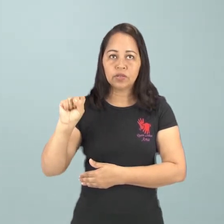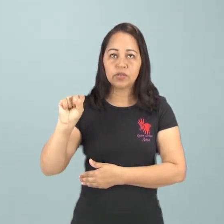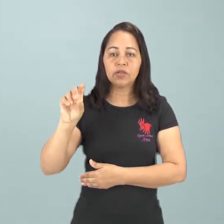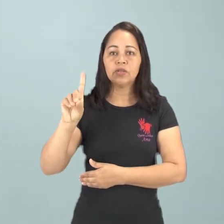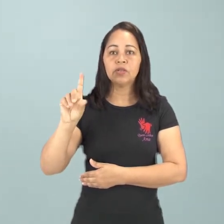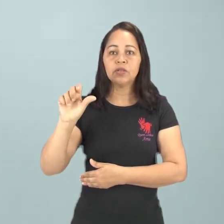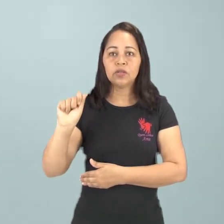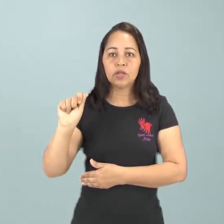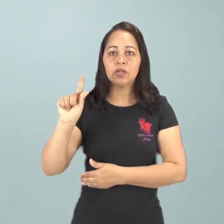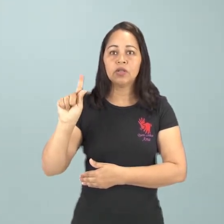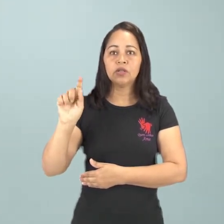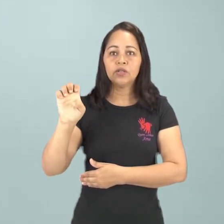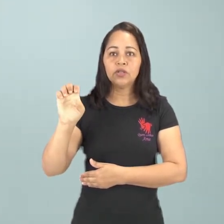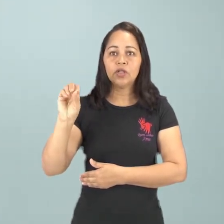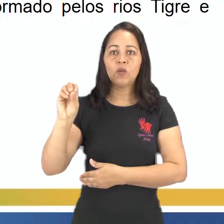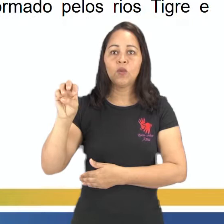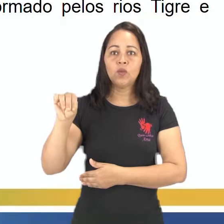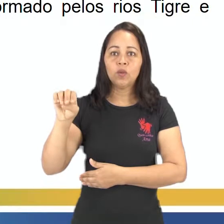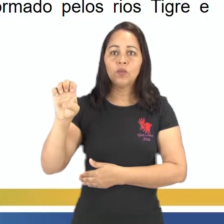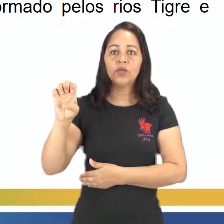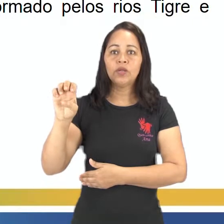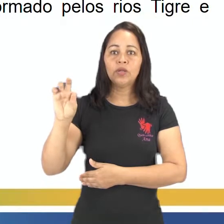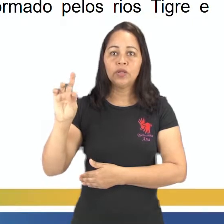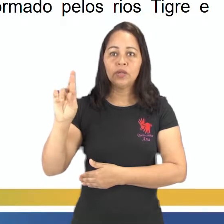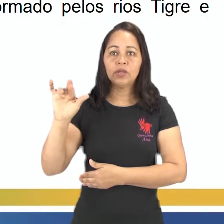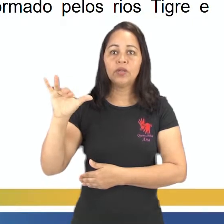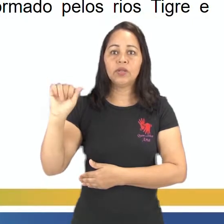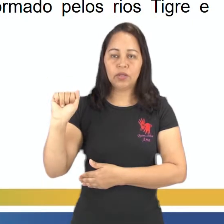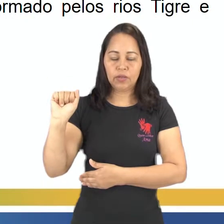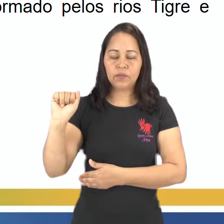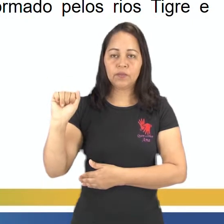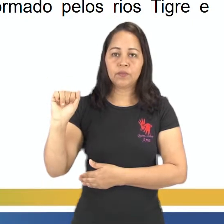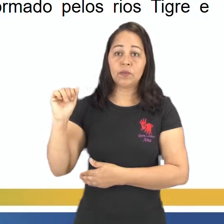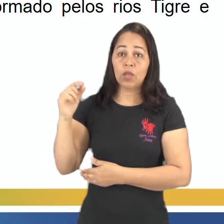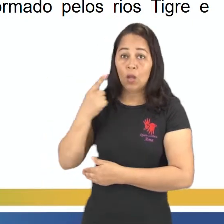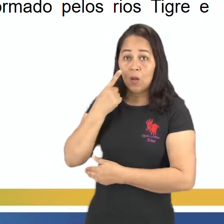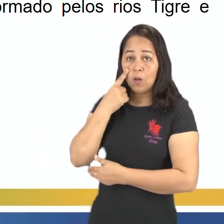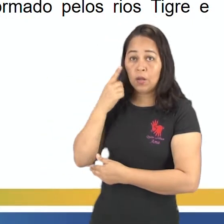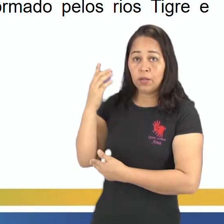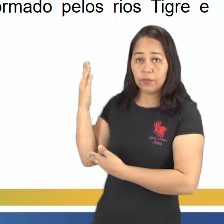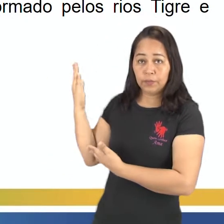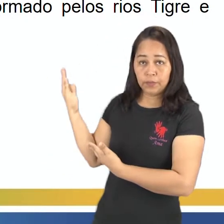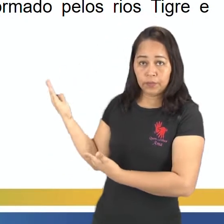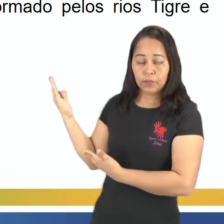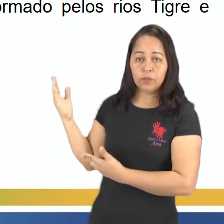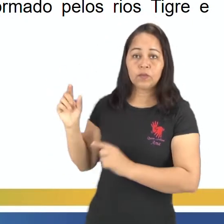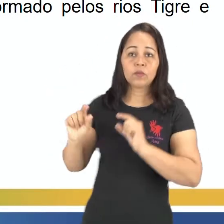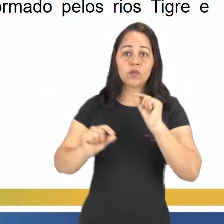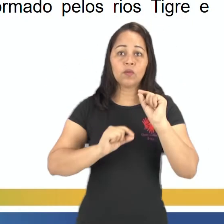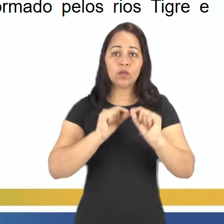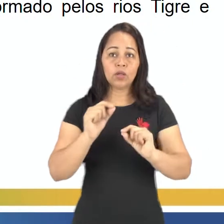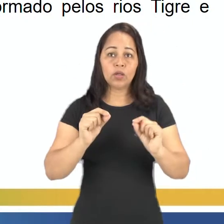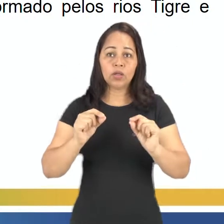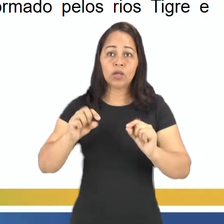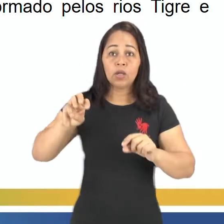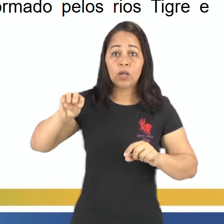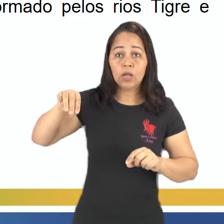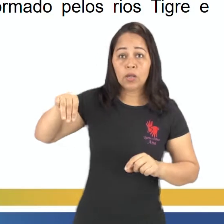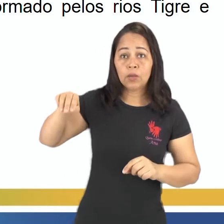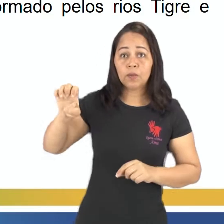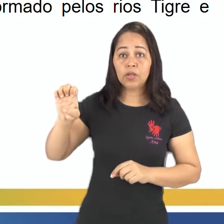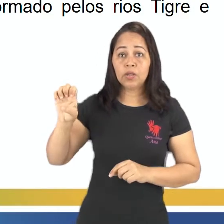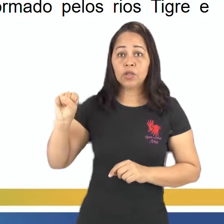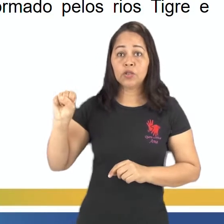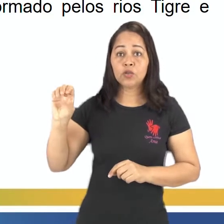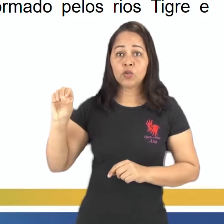pela Mesopotâmia, onde nasceu ou criou-se, no contexto histórico da